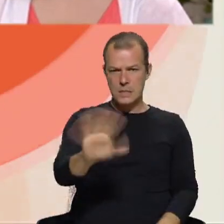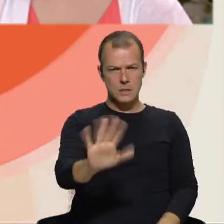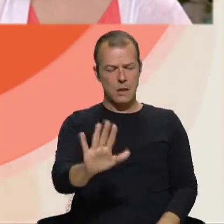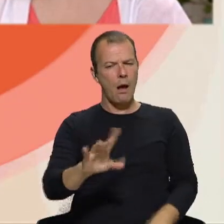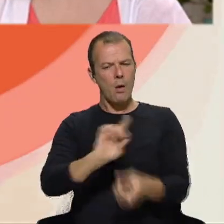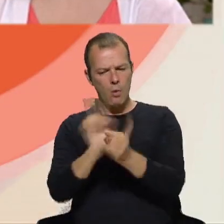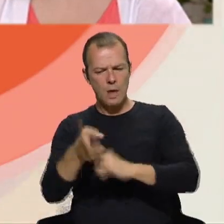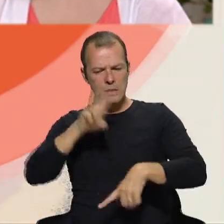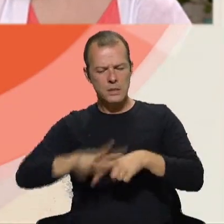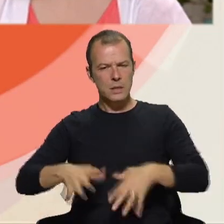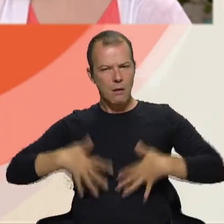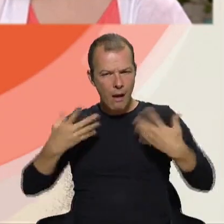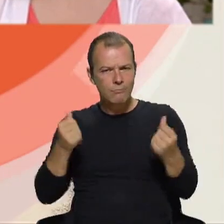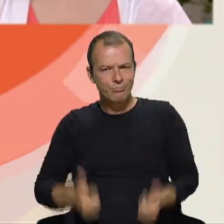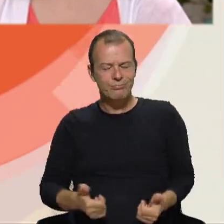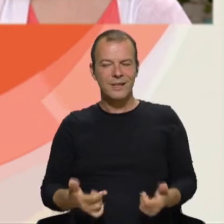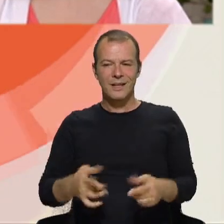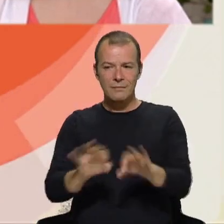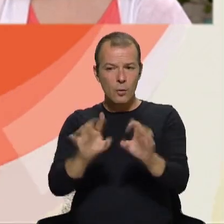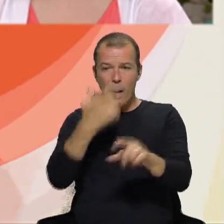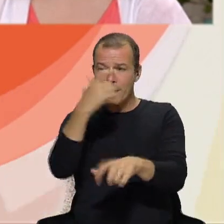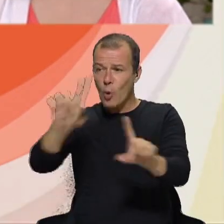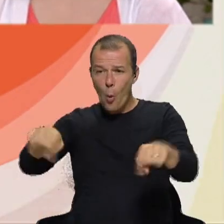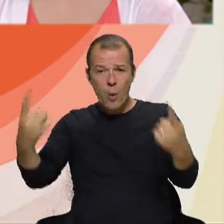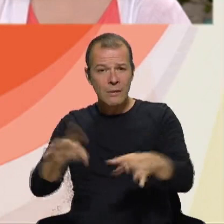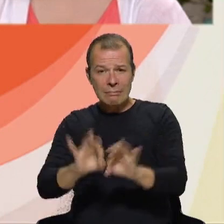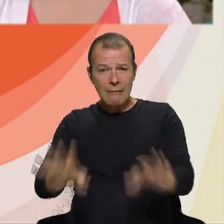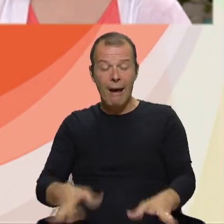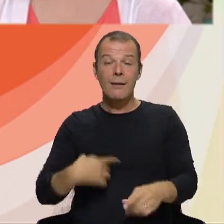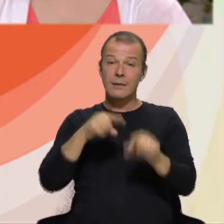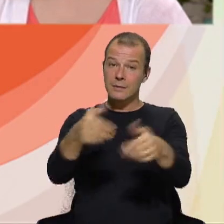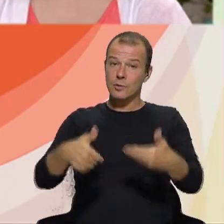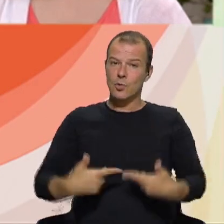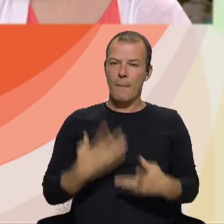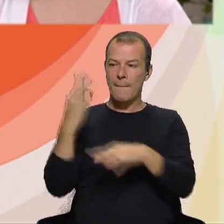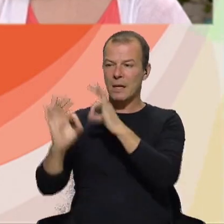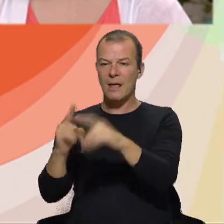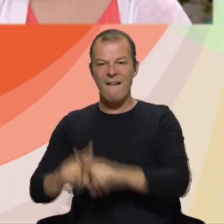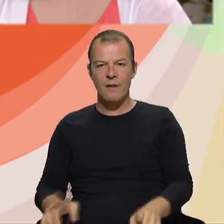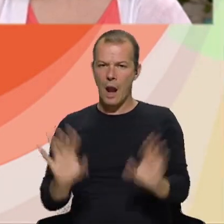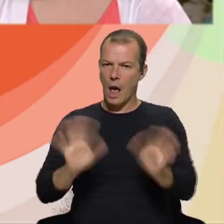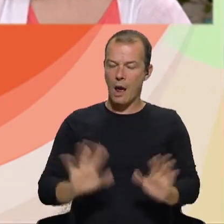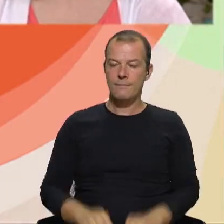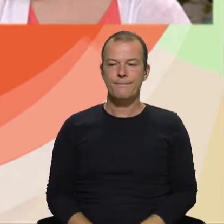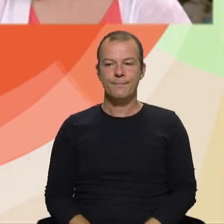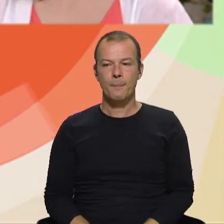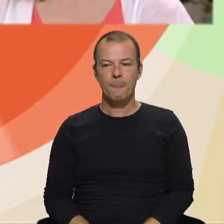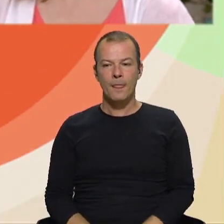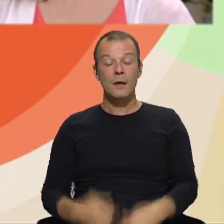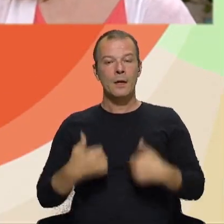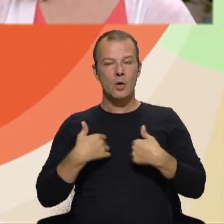cheia de energia e que se trata exatamente como qualquer outra pessoa. E isso ajuda para que nós também não a tratemos de forma diferente. Aquilo que chega até